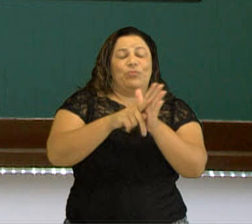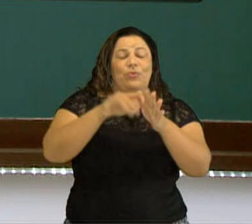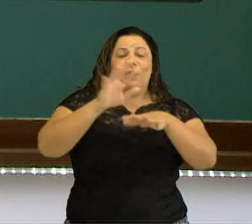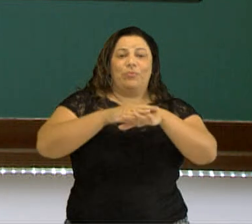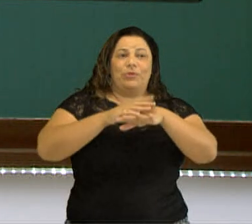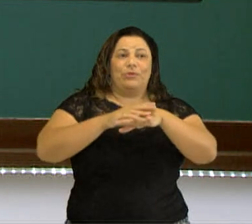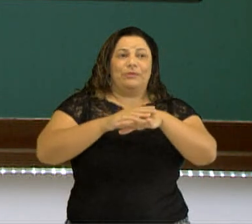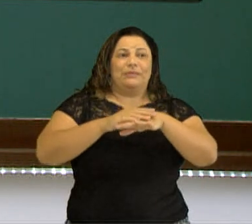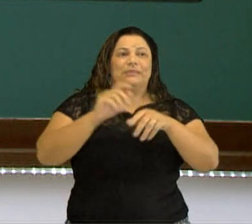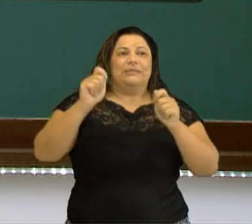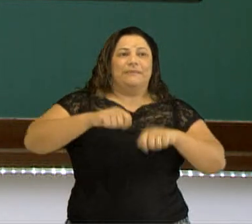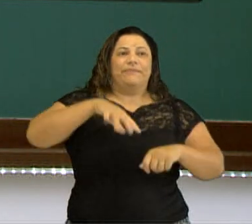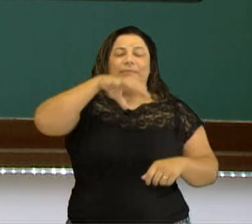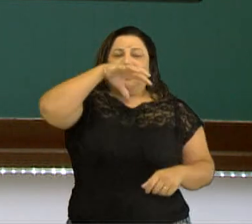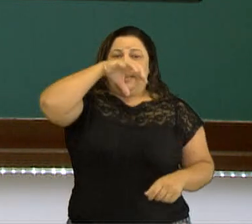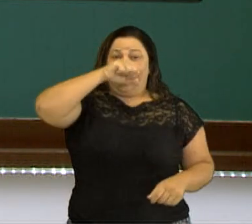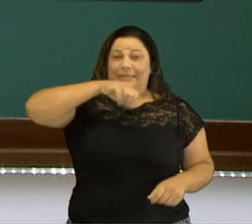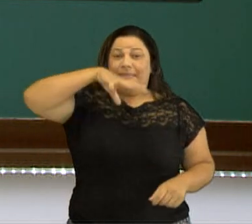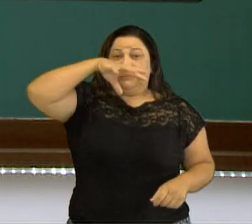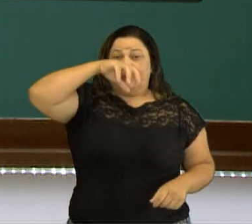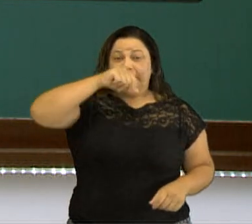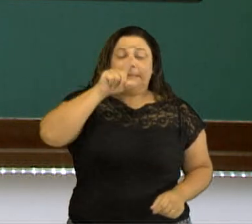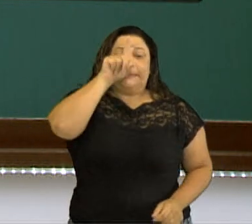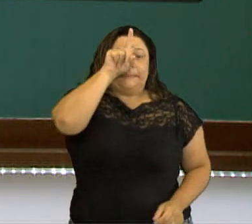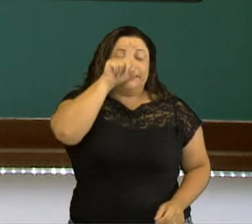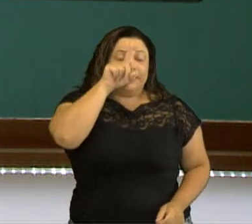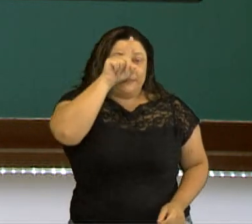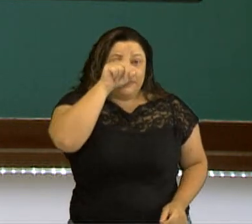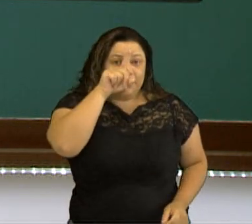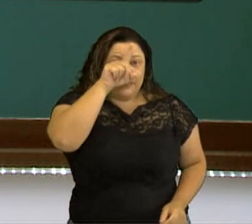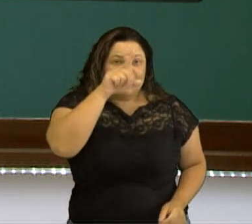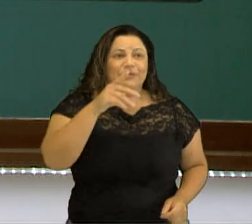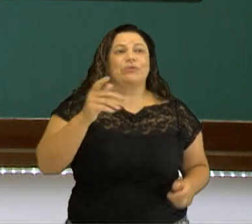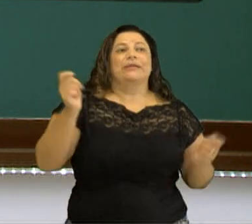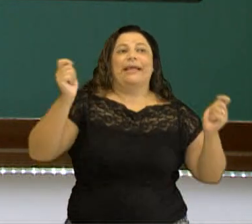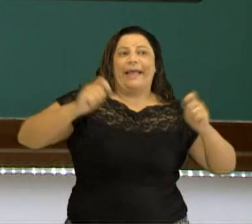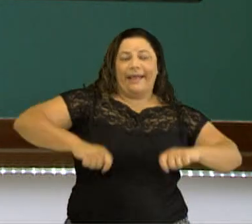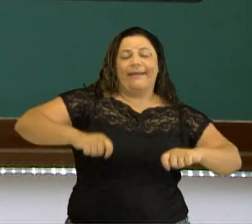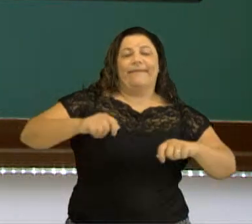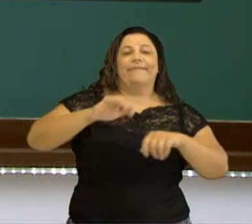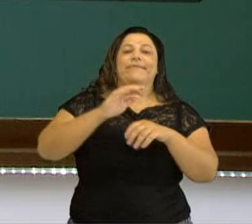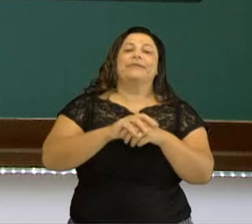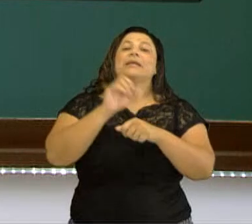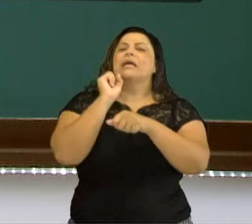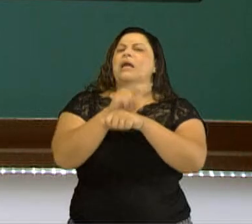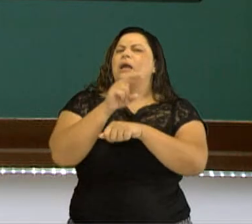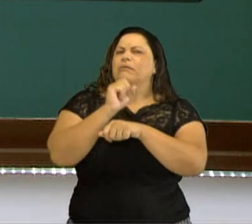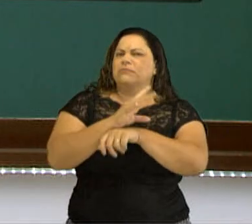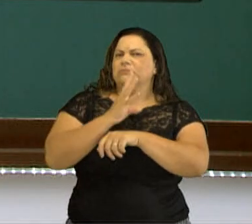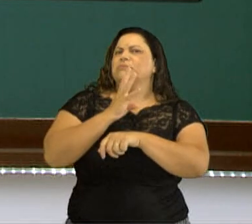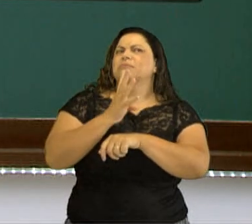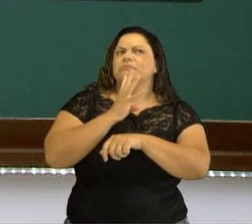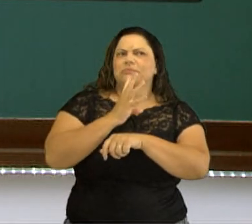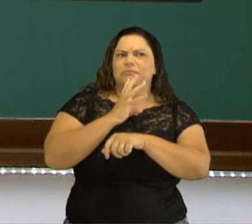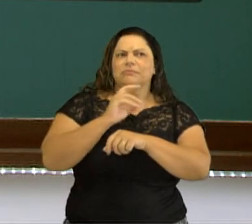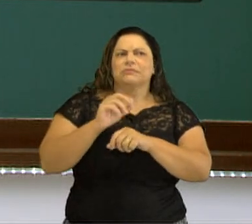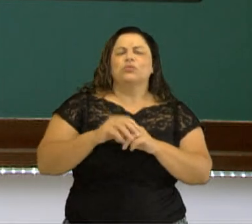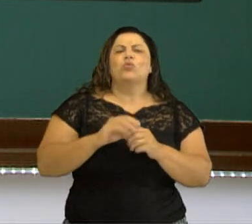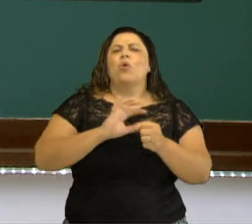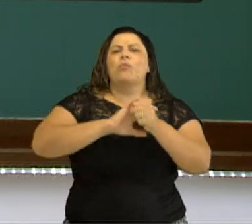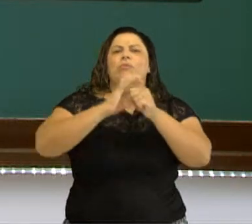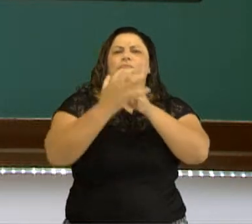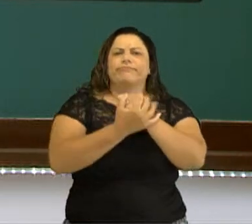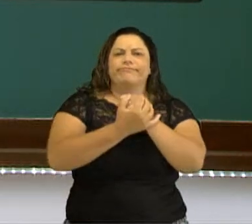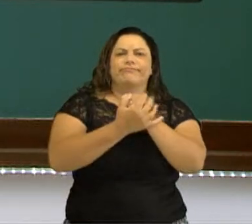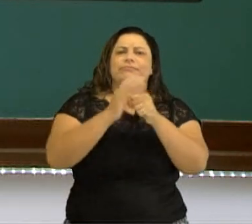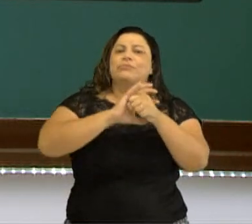síndrome respiratória aguda grave. Esse vírus também é muito conhecido como coronavírus.